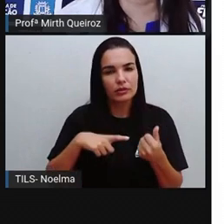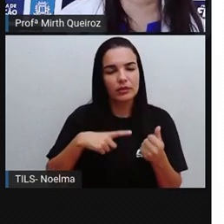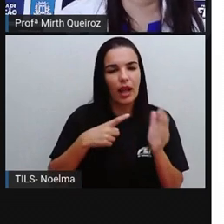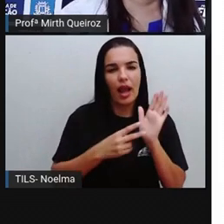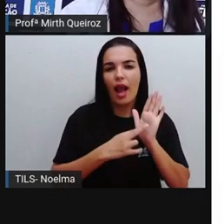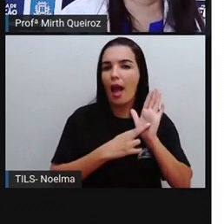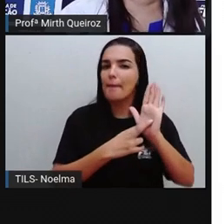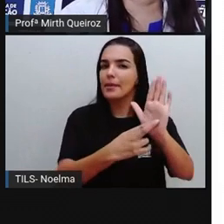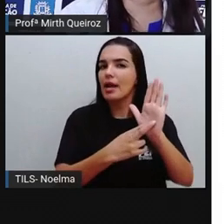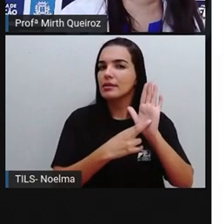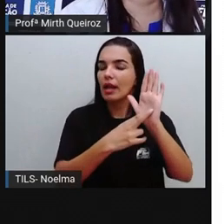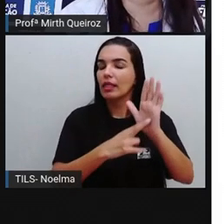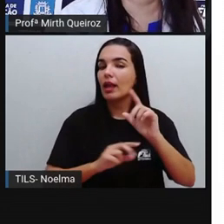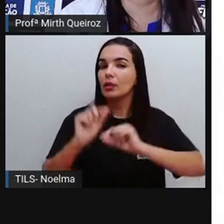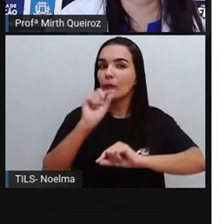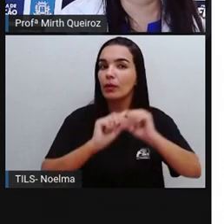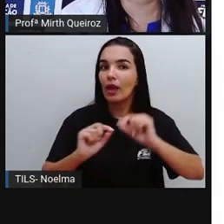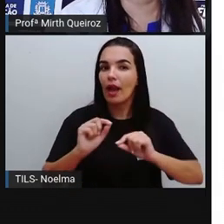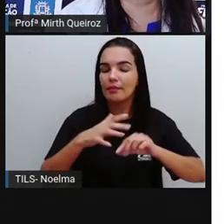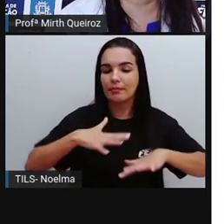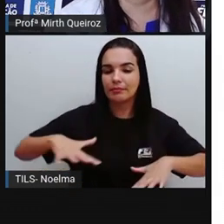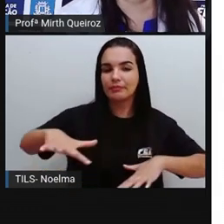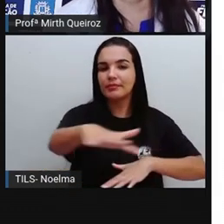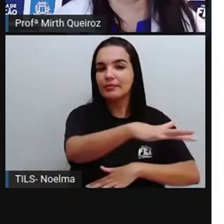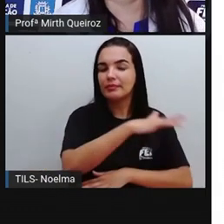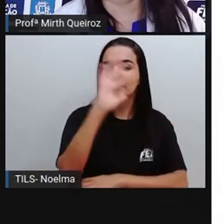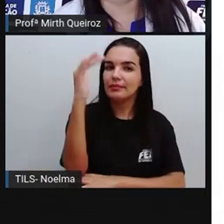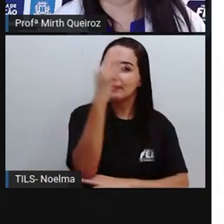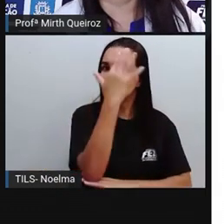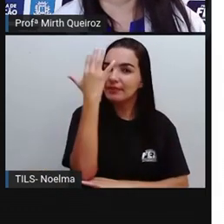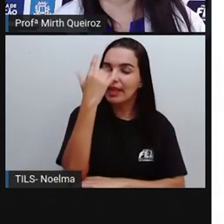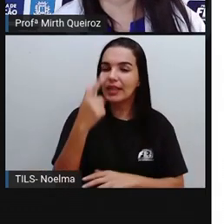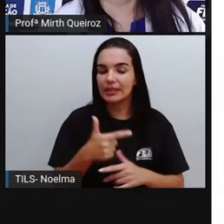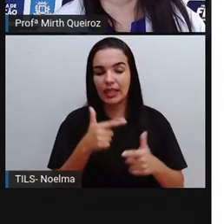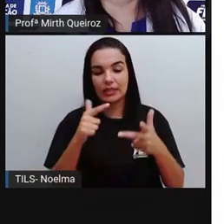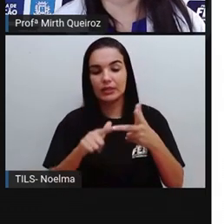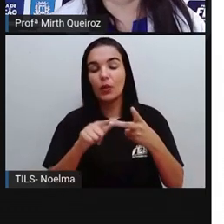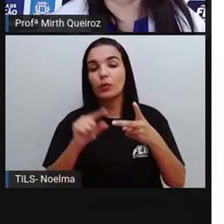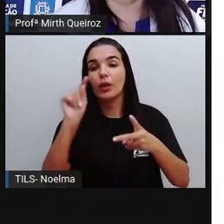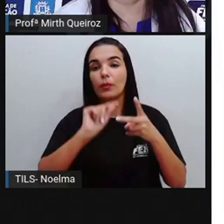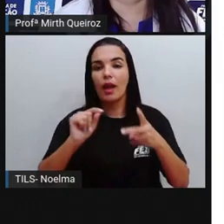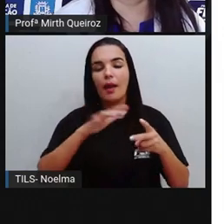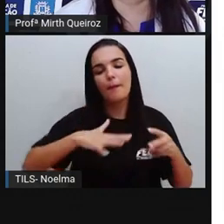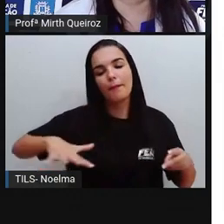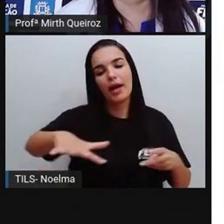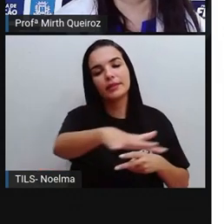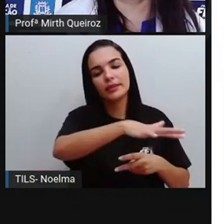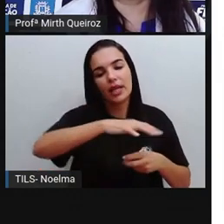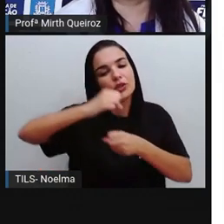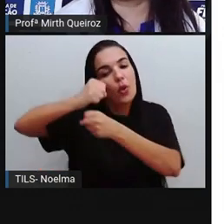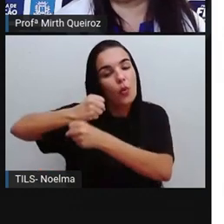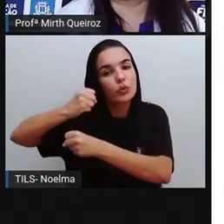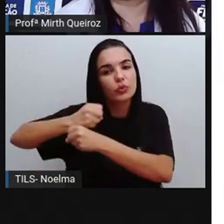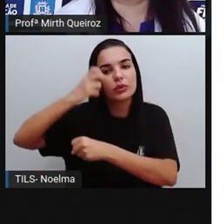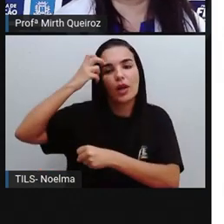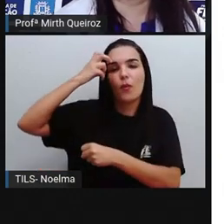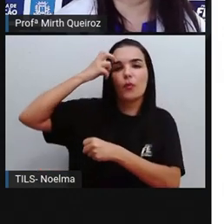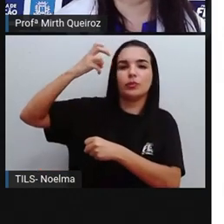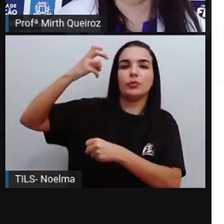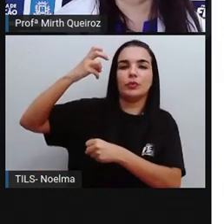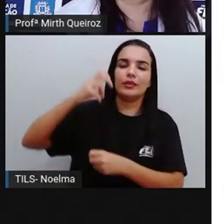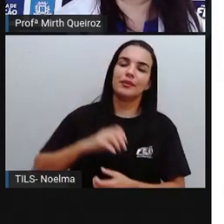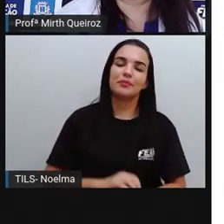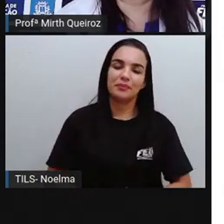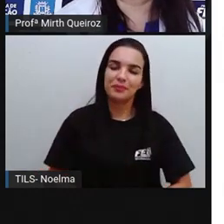a primeira representando paisagem natural e a segunda representando aí a paisagem cultural, que é